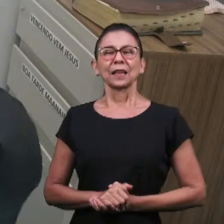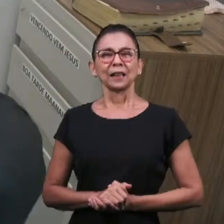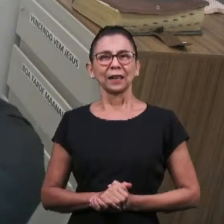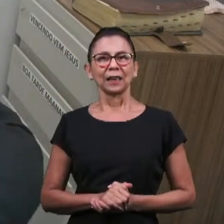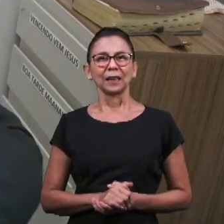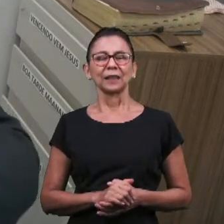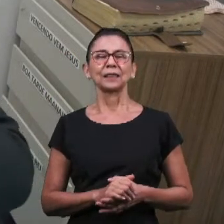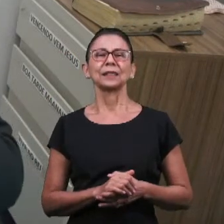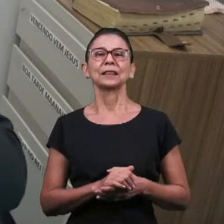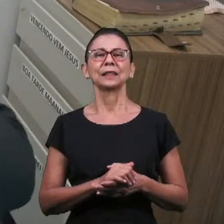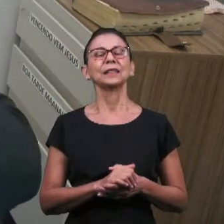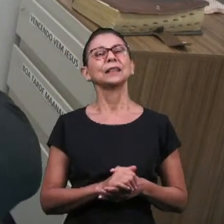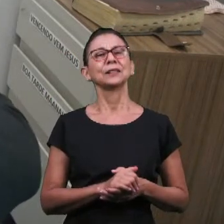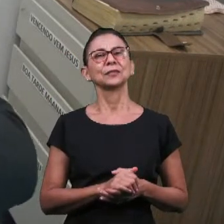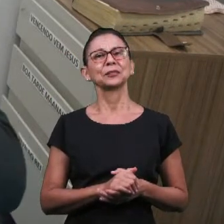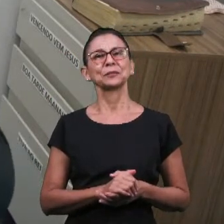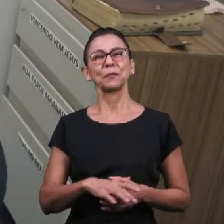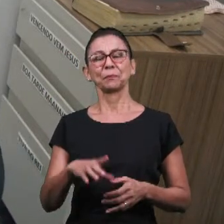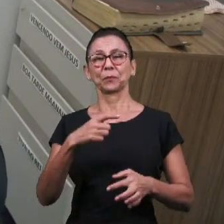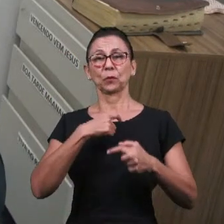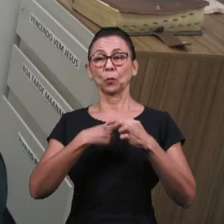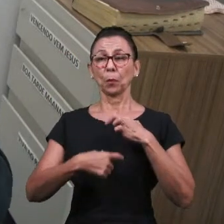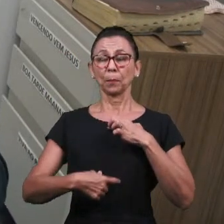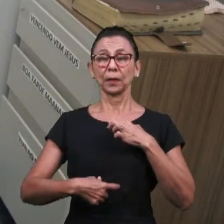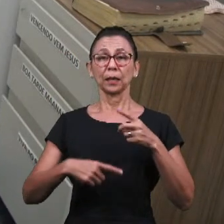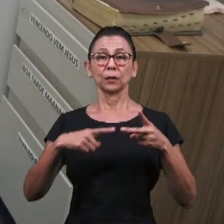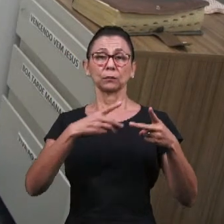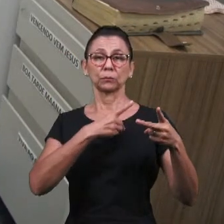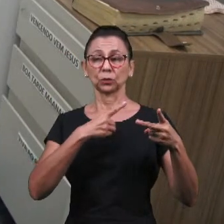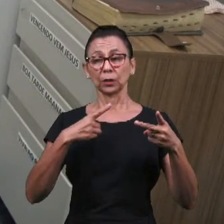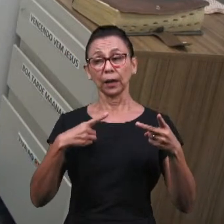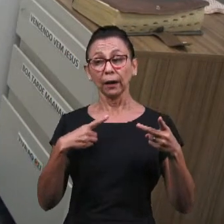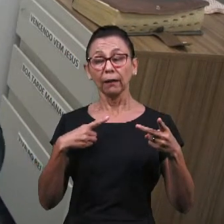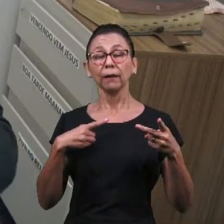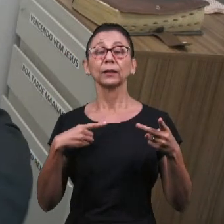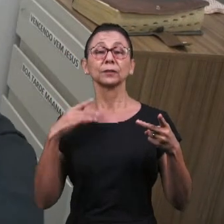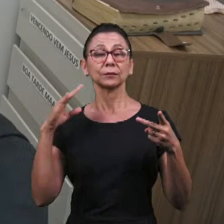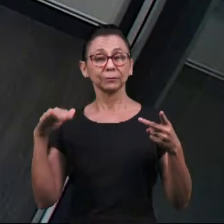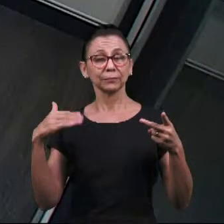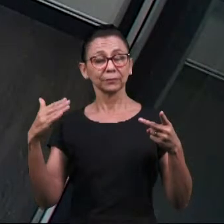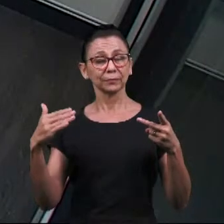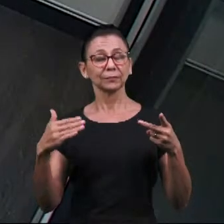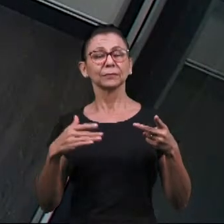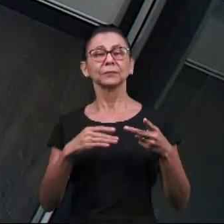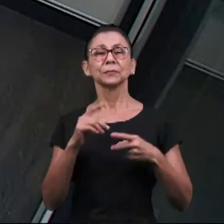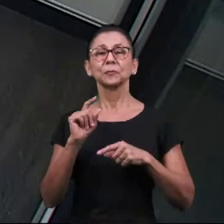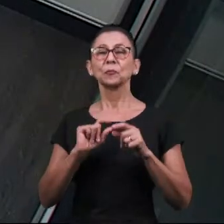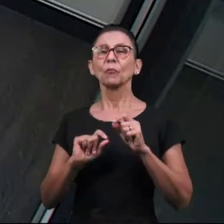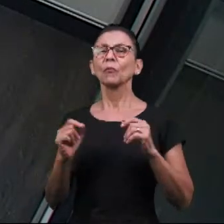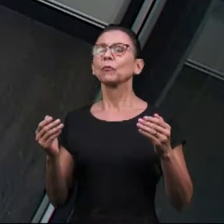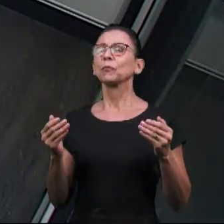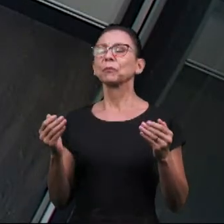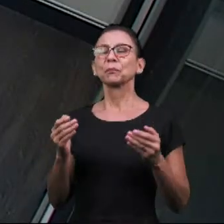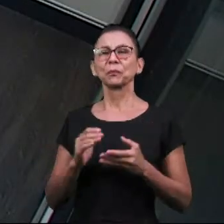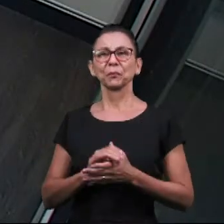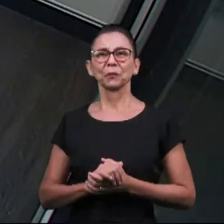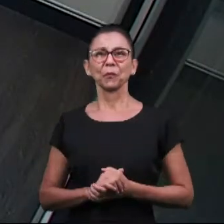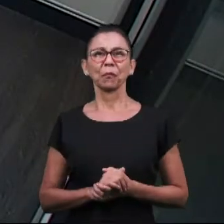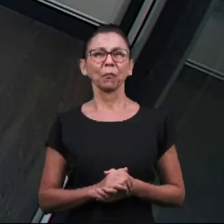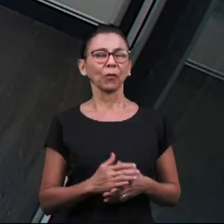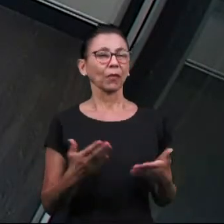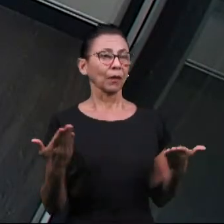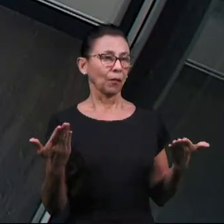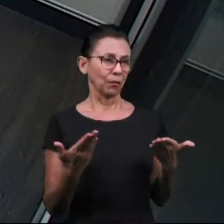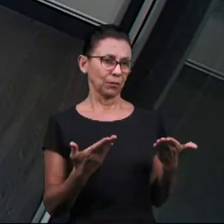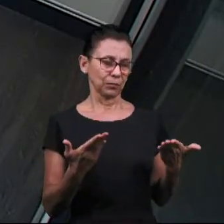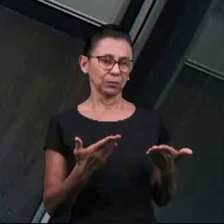com o diaconato. Vamos até o diaconato. Vamos contar essa jornada, essa assim, caminhada. É assim, hoje nós, graças a Deus, né?